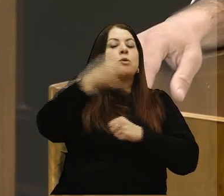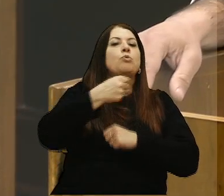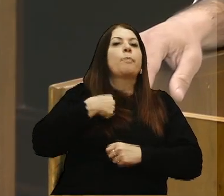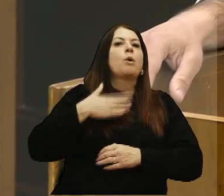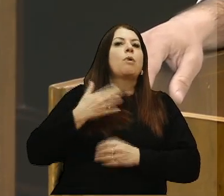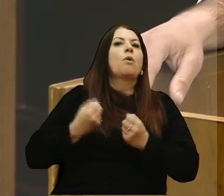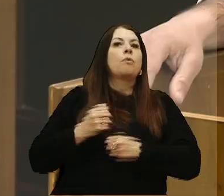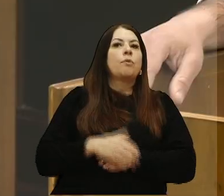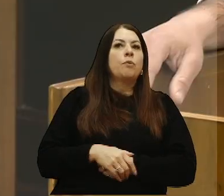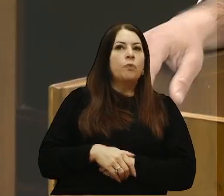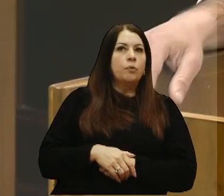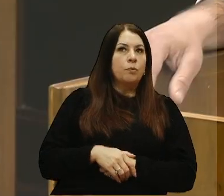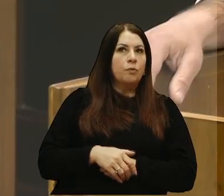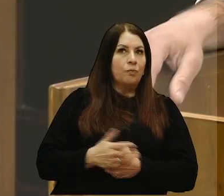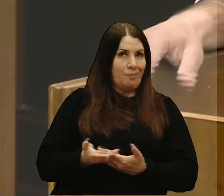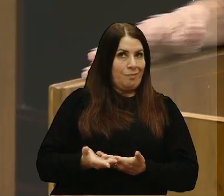carro?